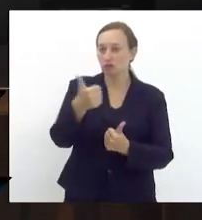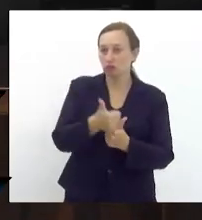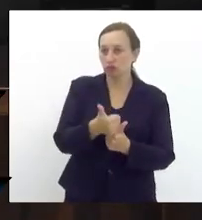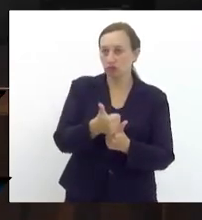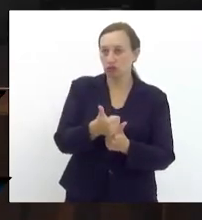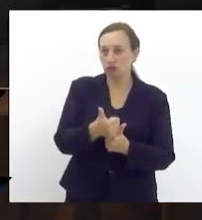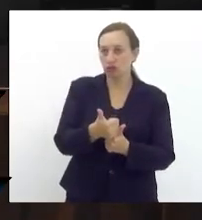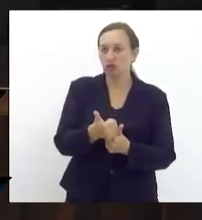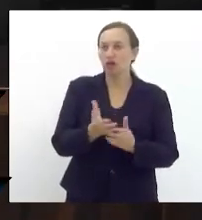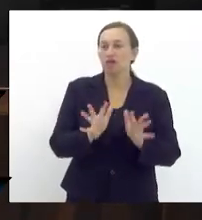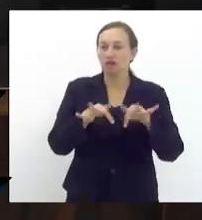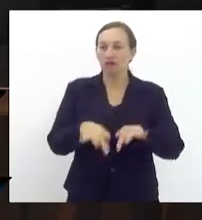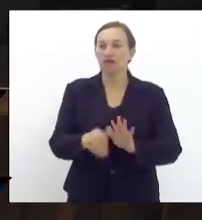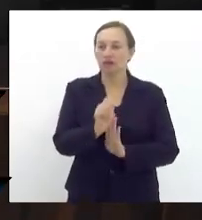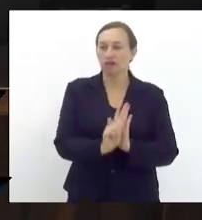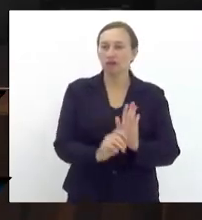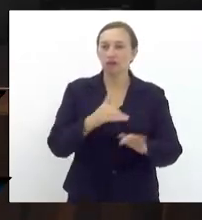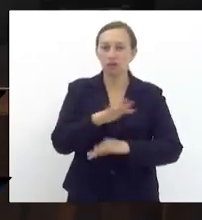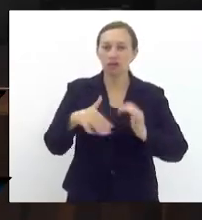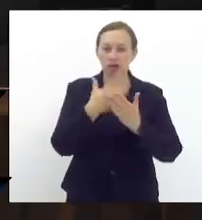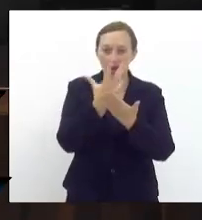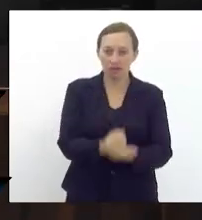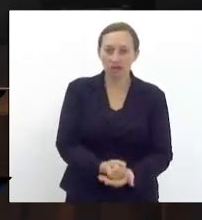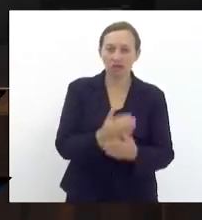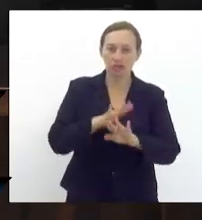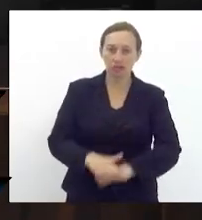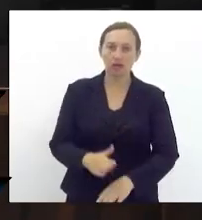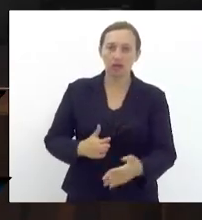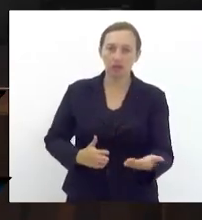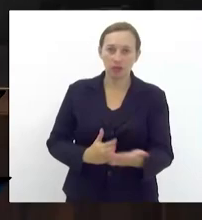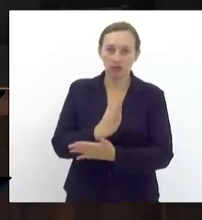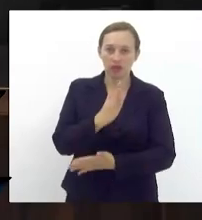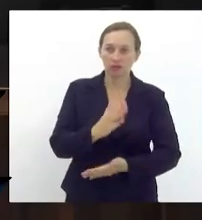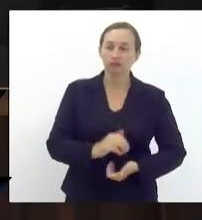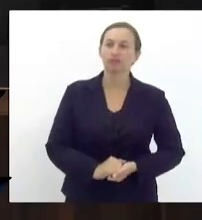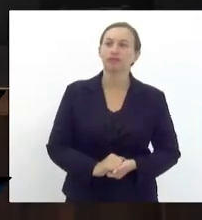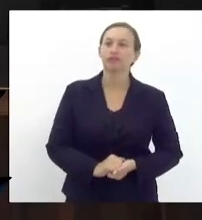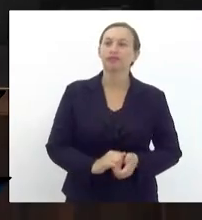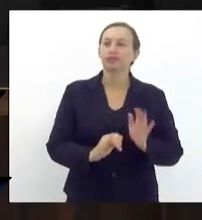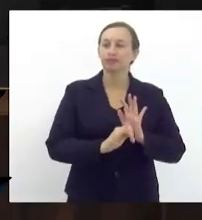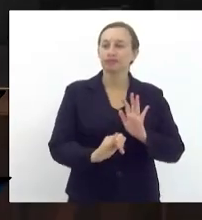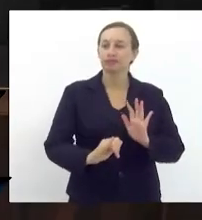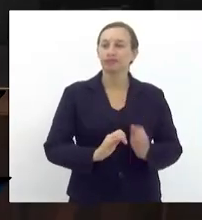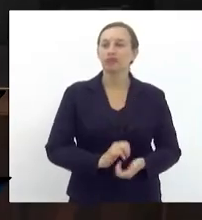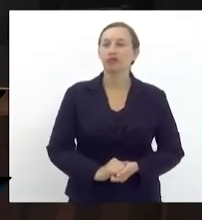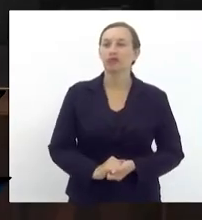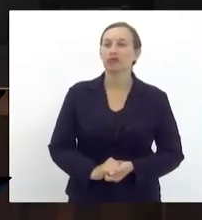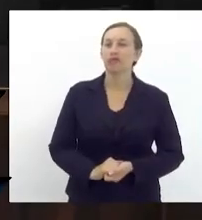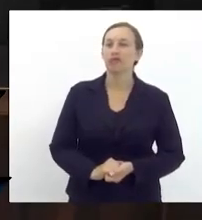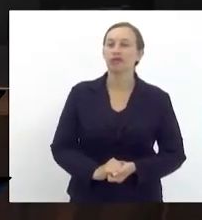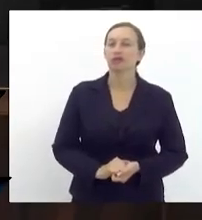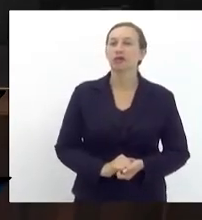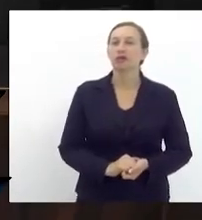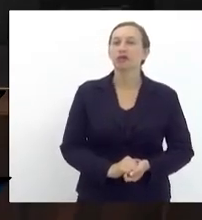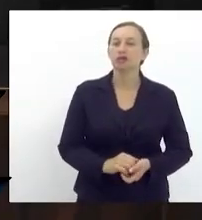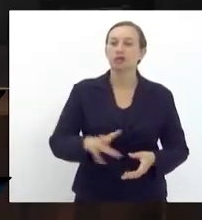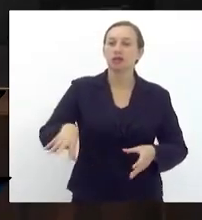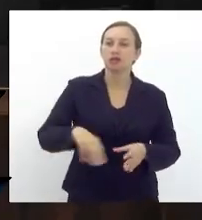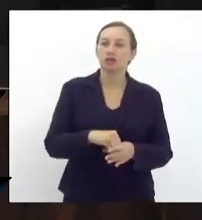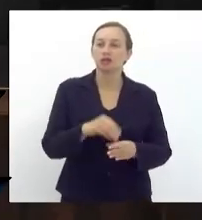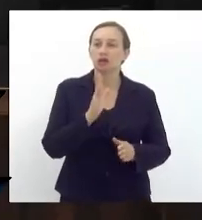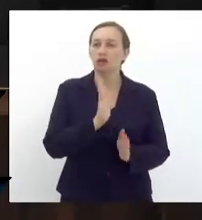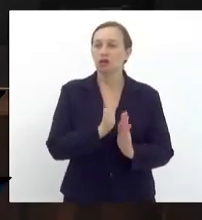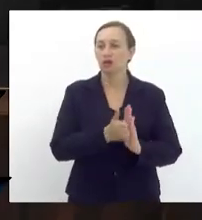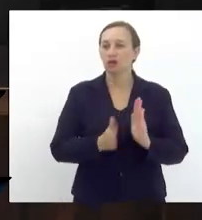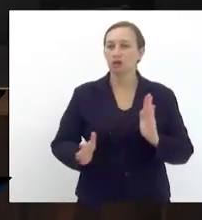com forma final de redação senhores que a própria Manias Como estão aprovado vai autógrafo incluído na ordem do dia